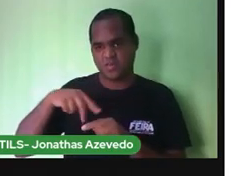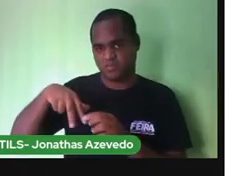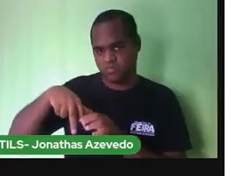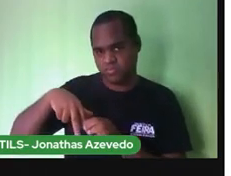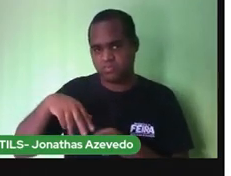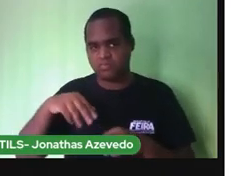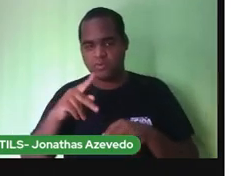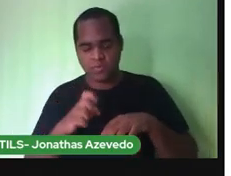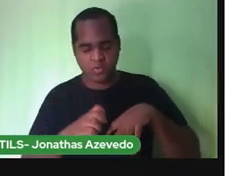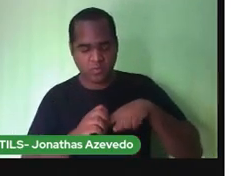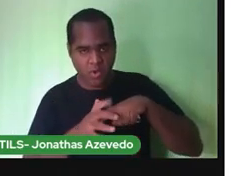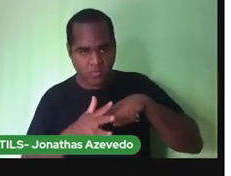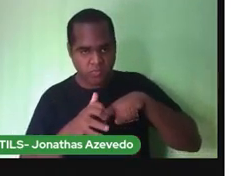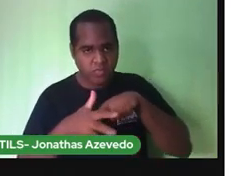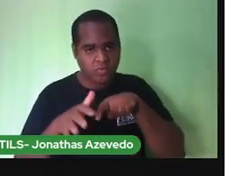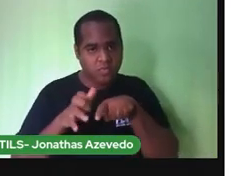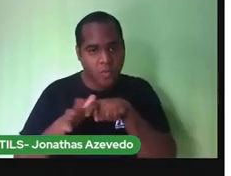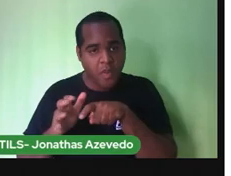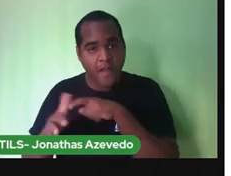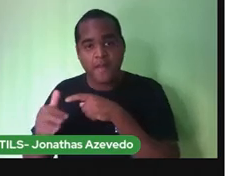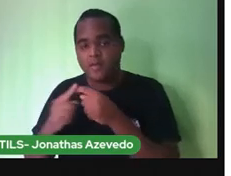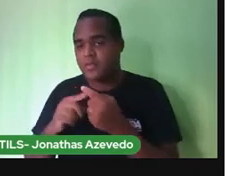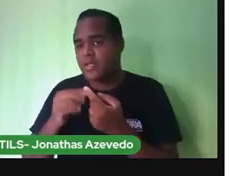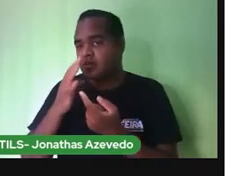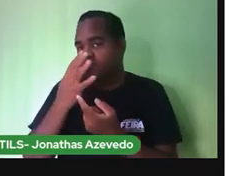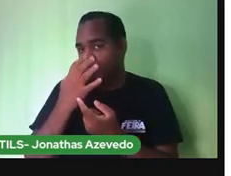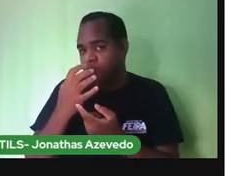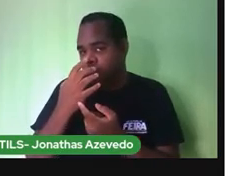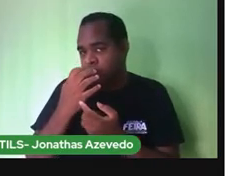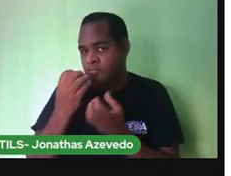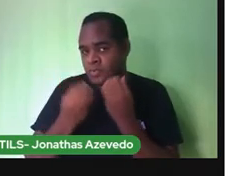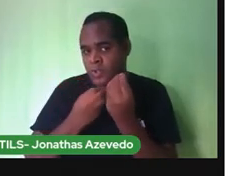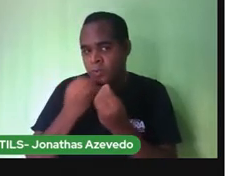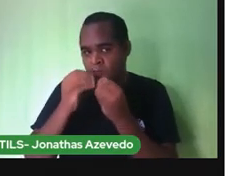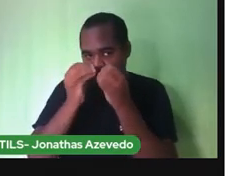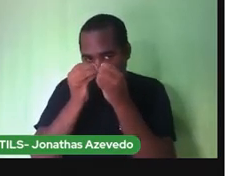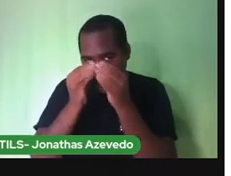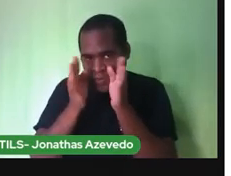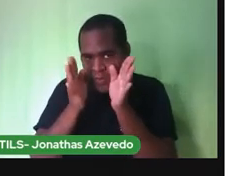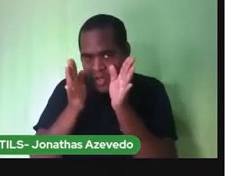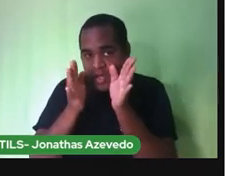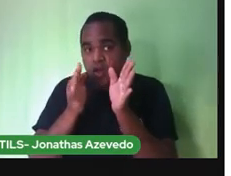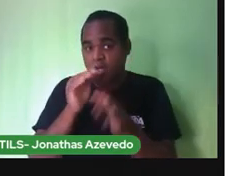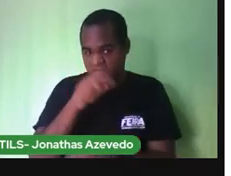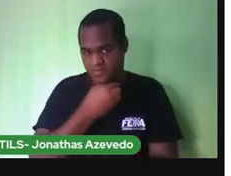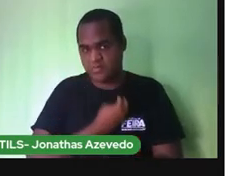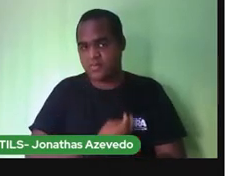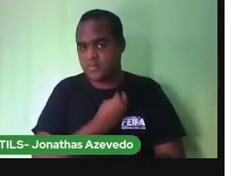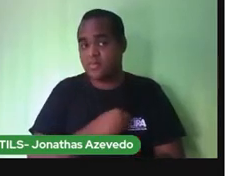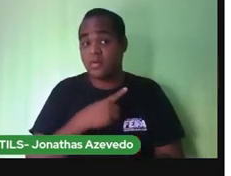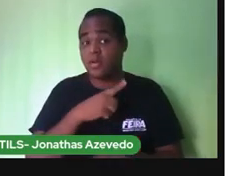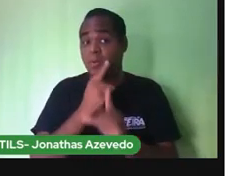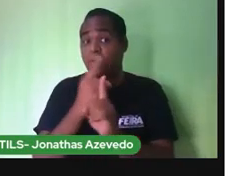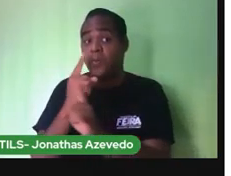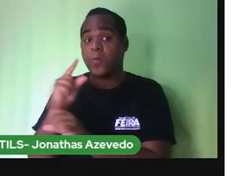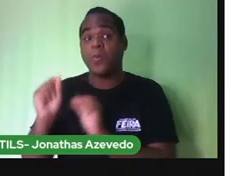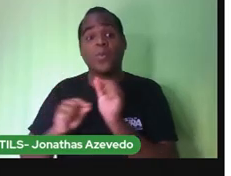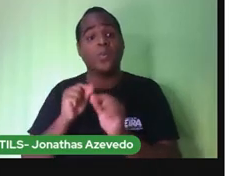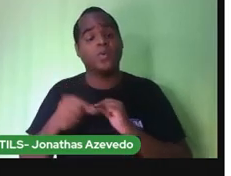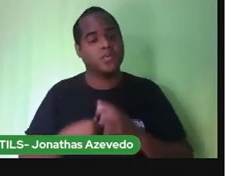patas peludas e na ponta do nariz uma verruga cabeluda e onde vocês vão se encontrar